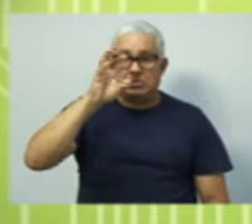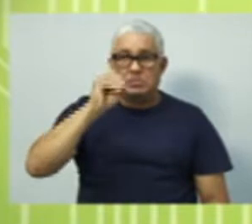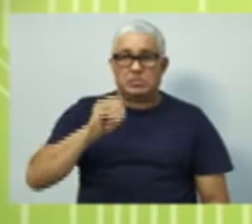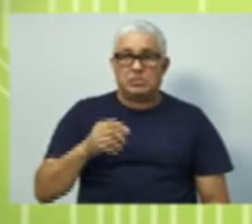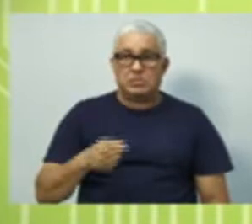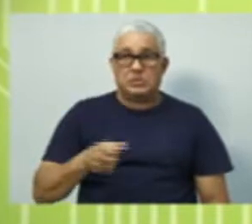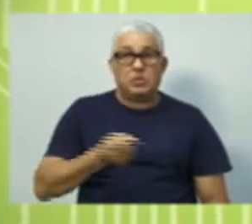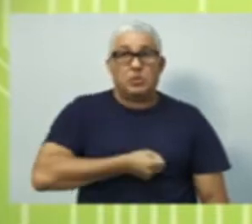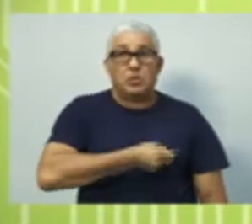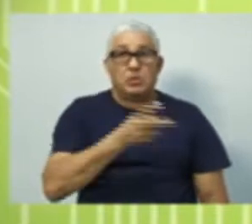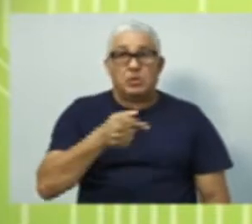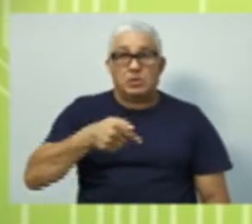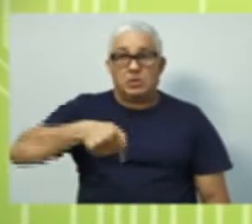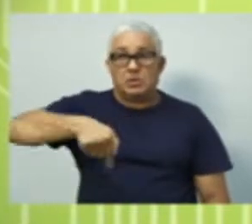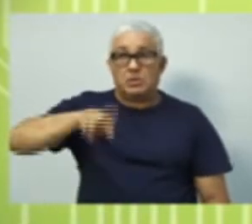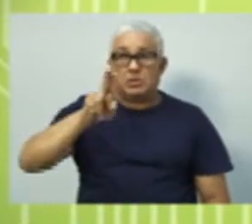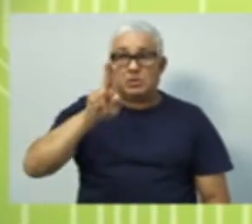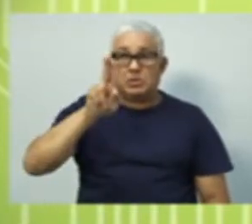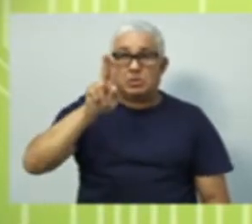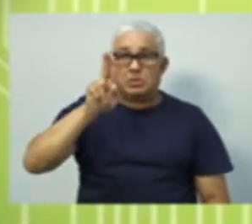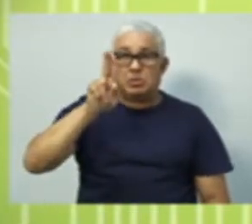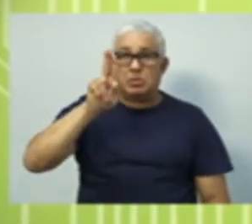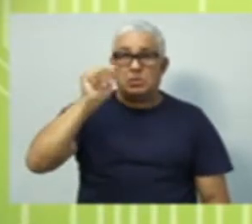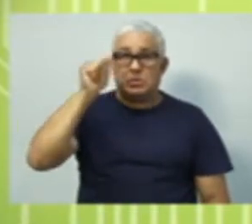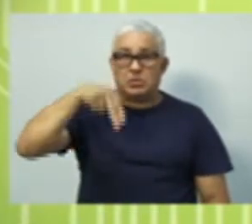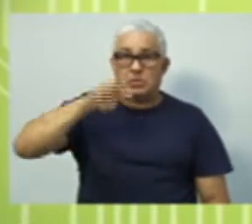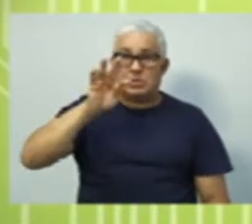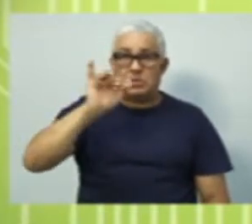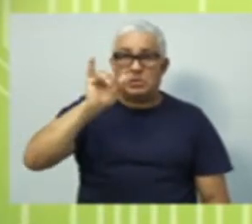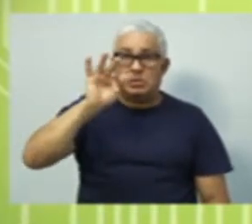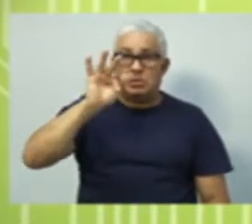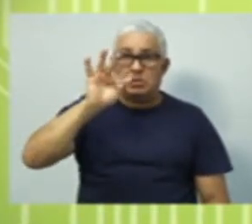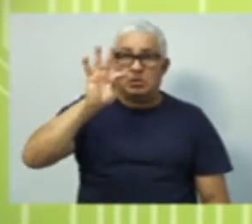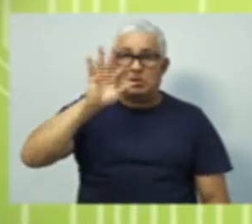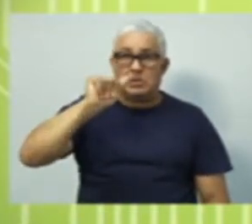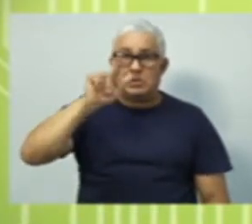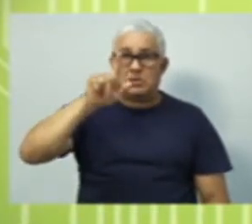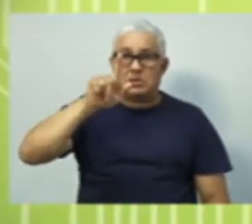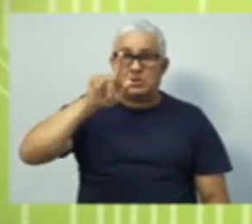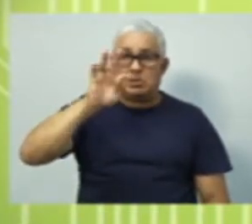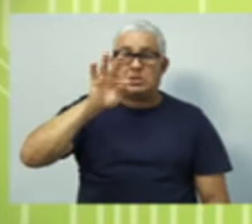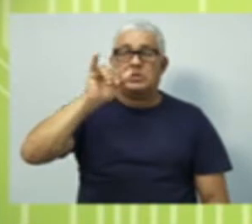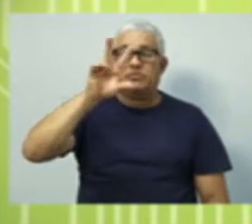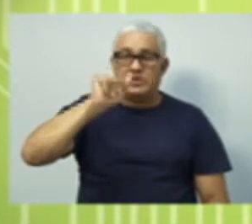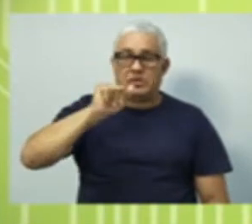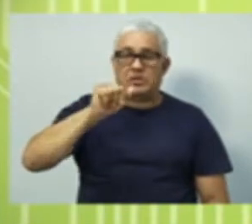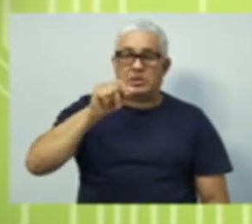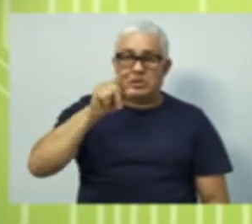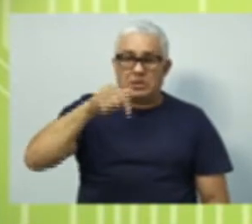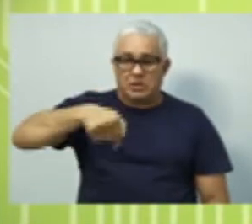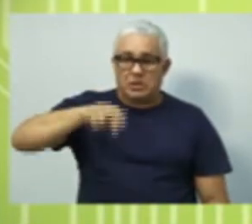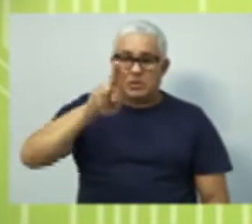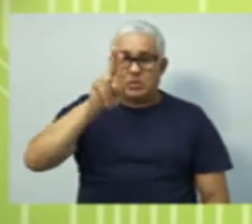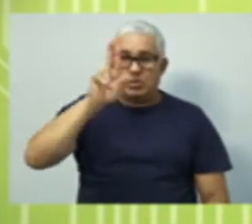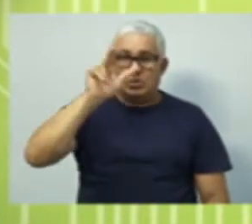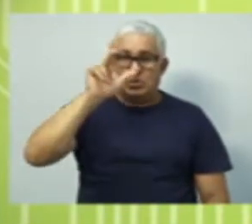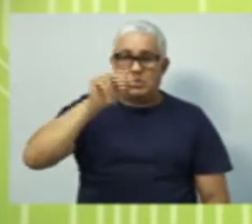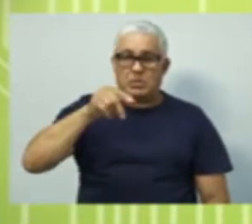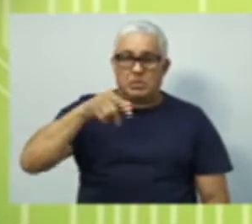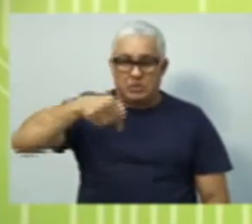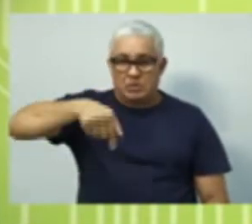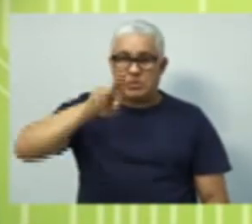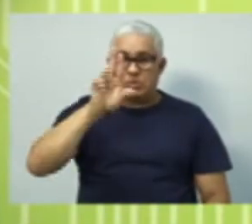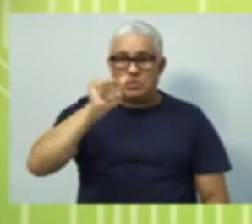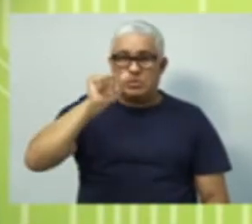ser quantitativa, tem que ser formal. Então, quando eu vou fazer o quê? O plano. O que é o plano? O plano é como eu